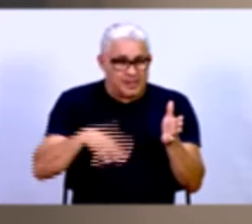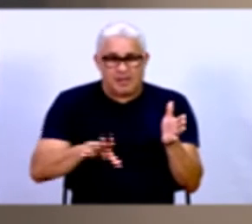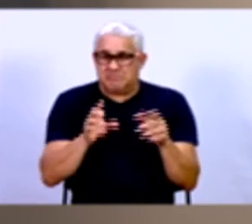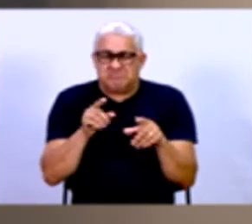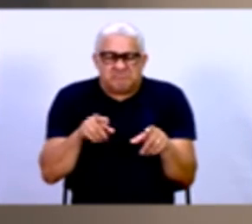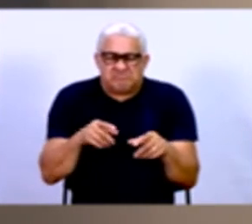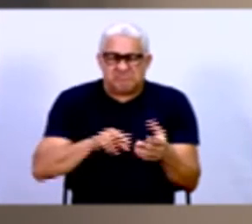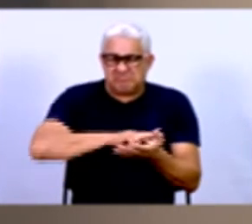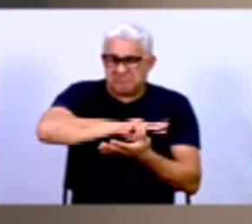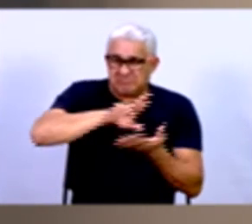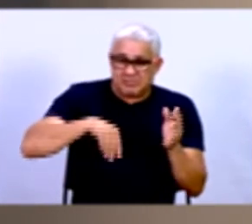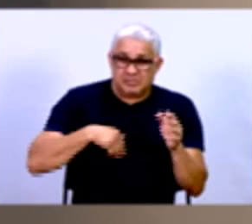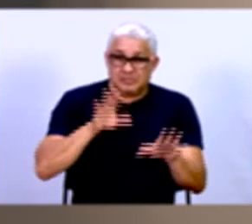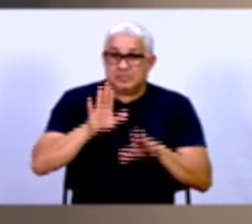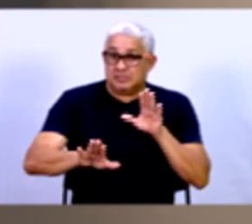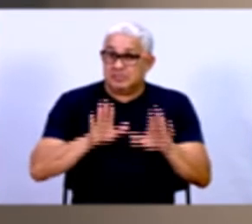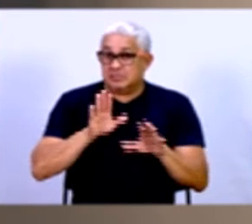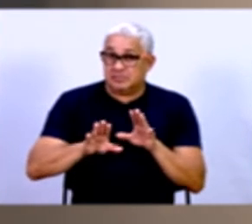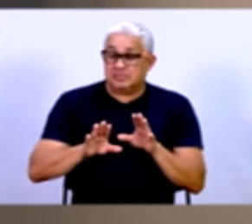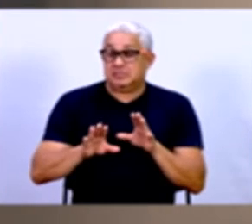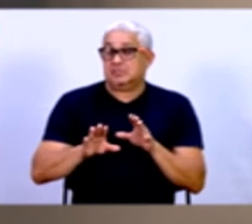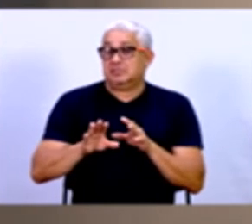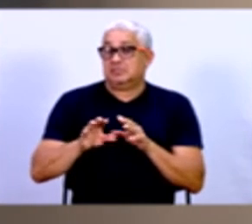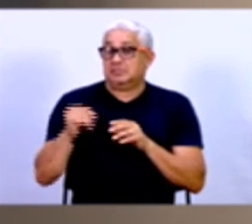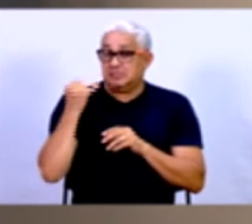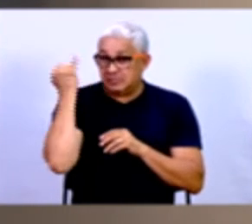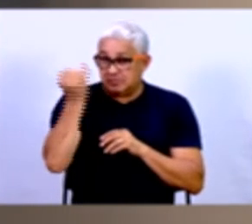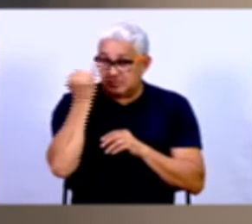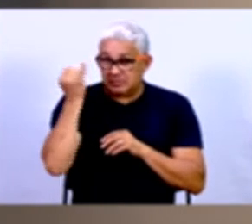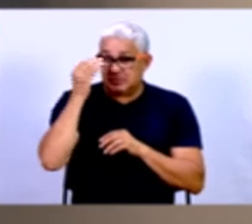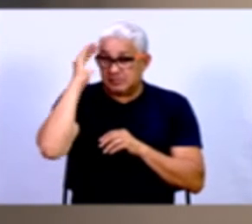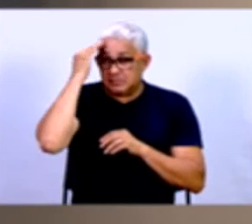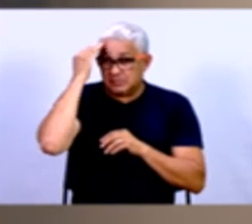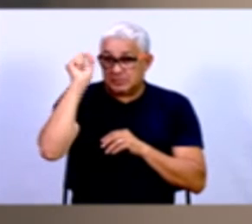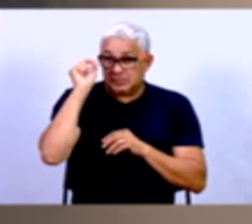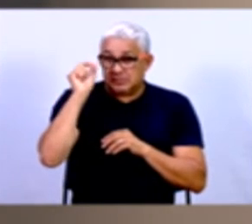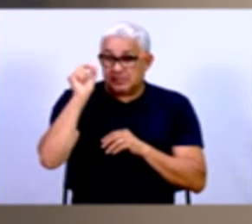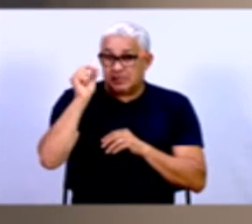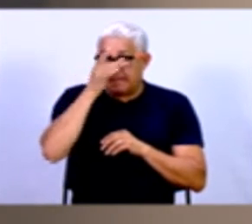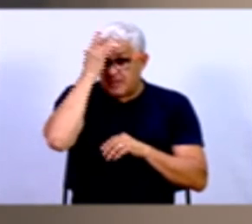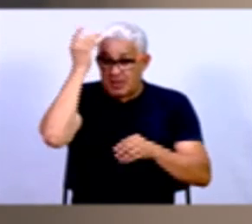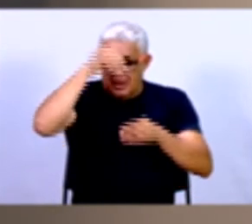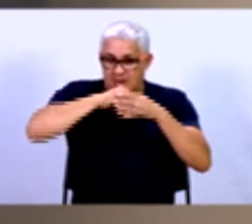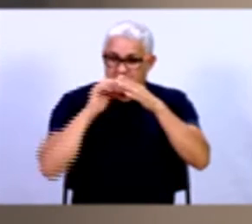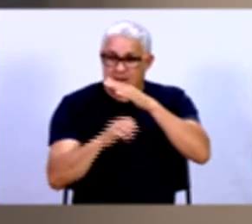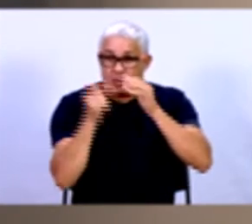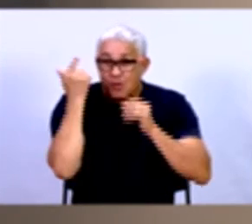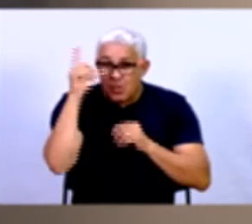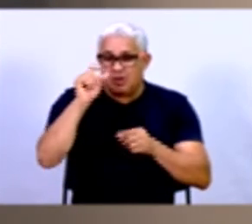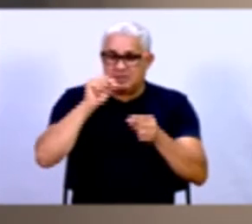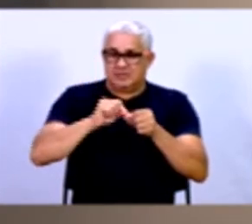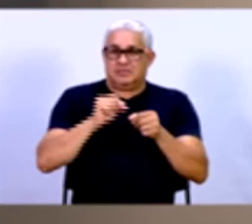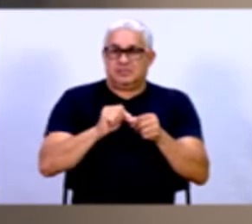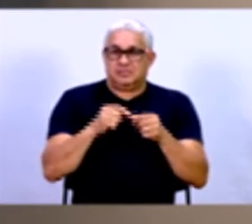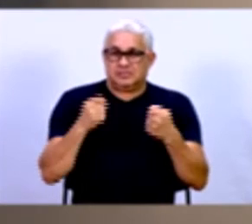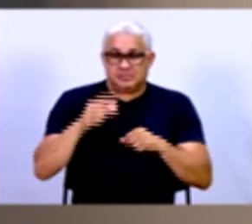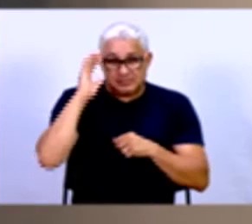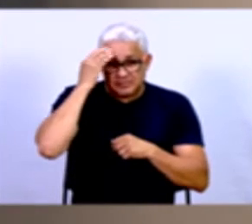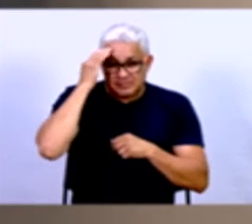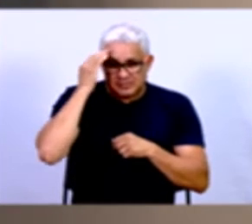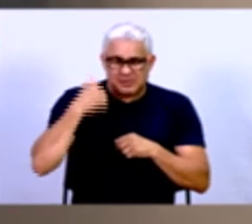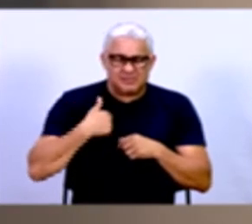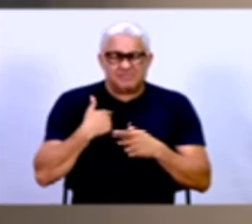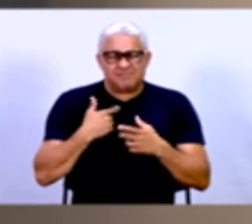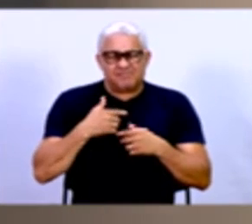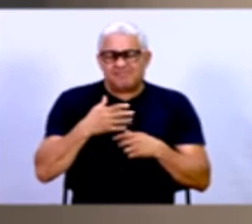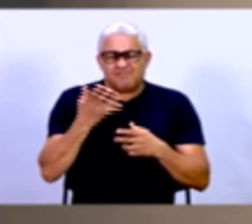não. Mas muitas vezes, gente, é interessante a gente entender o que outras pessoas estão fazendo dentro da empresa que a gente trabalha, tá? Então, muitas vezes, eu não vou